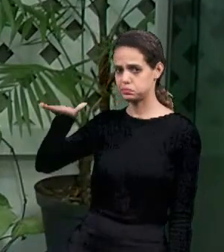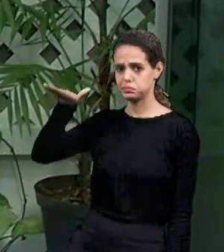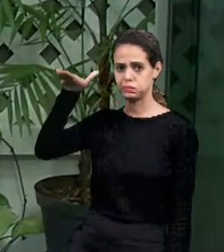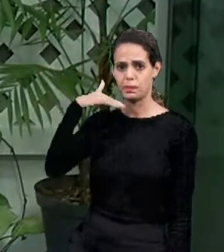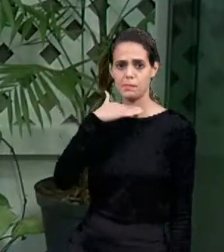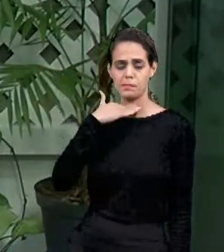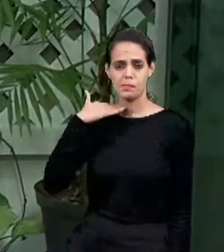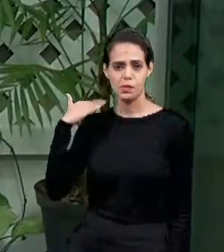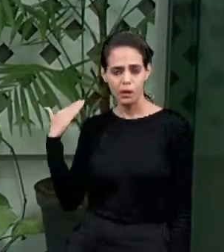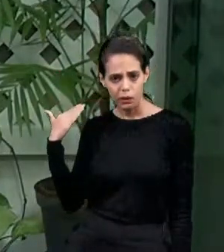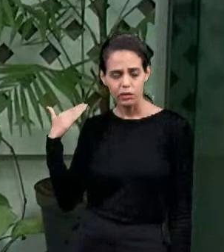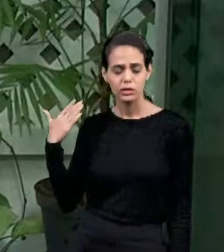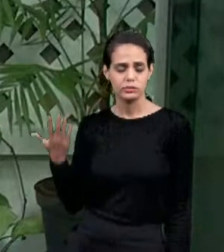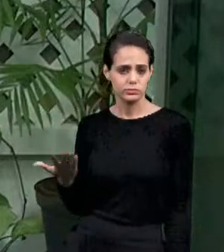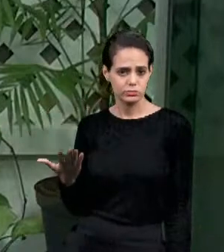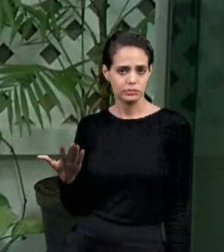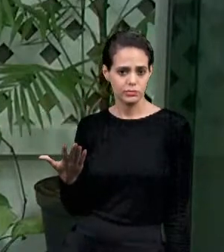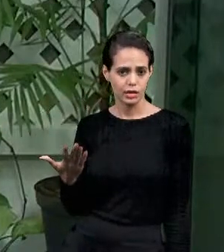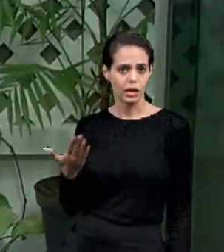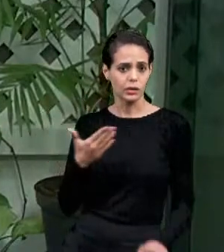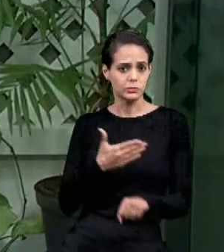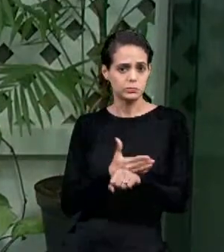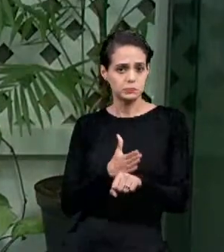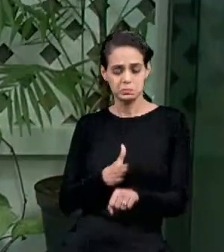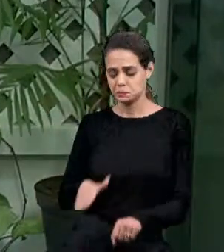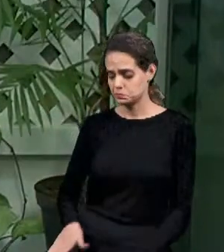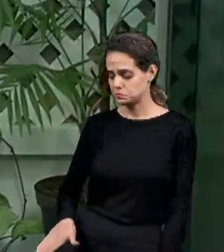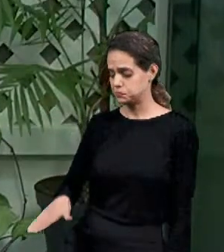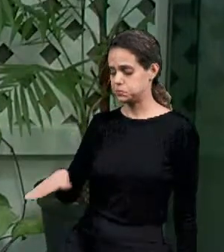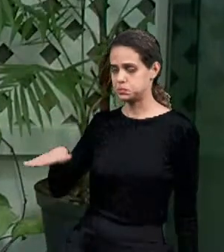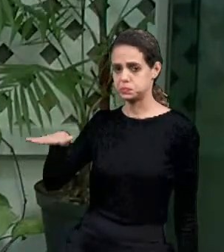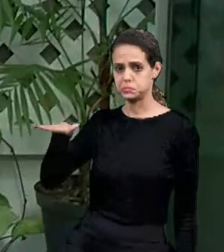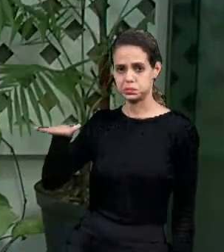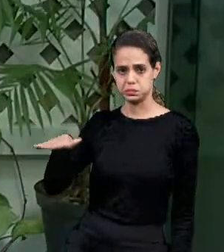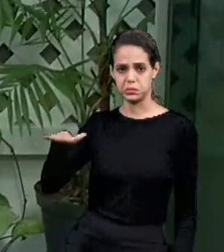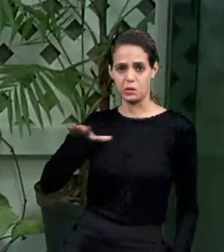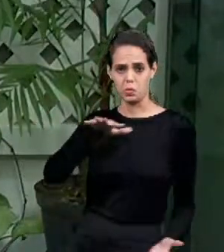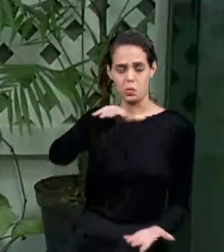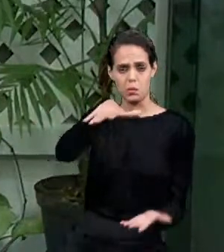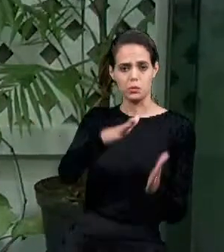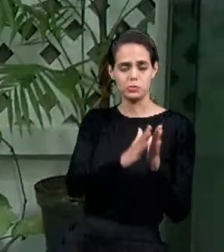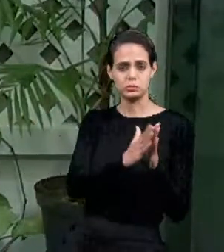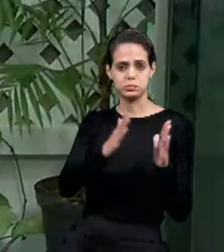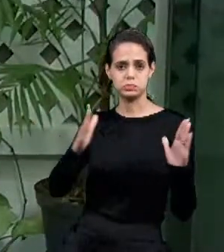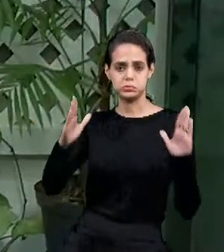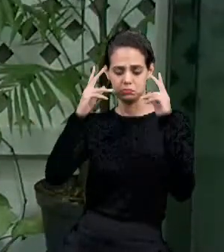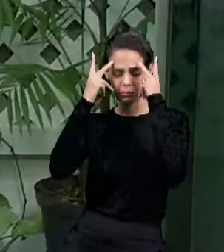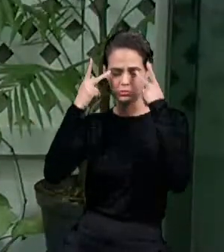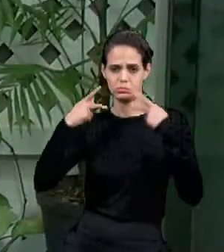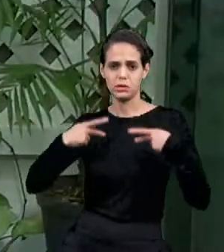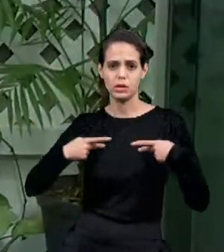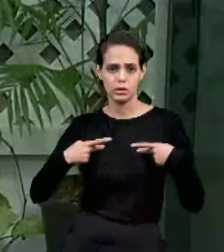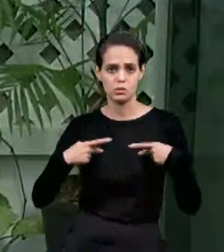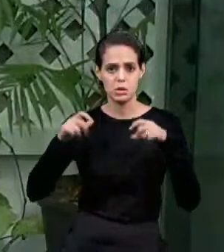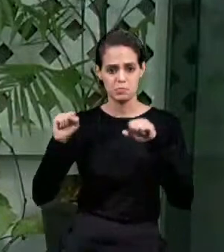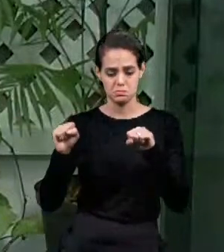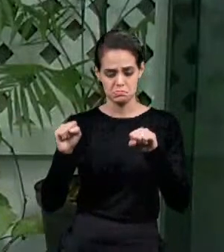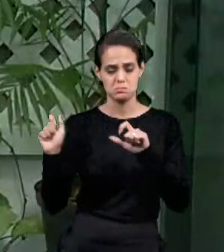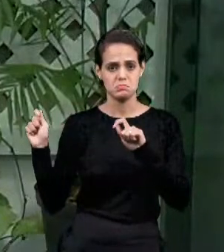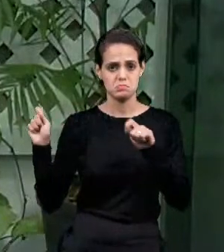mundo, aquilo que ele vai fazer, aquilo que ele pode fazer, os benefícios que ele tem,